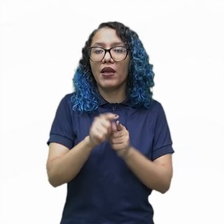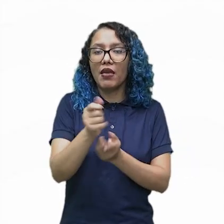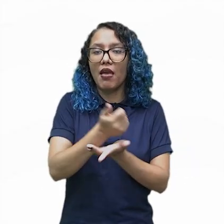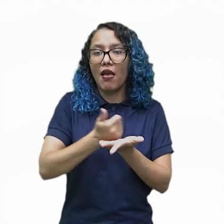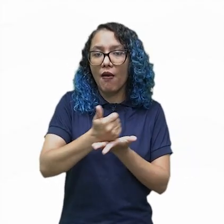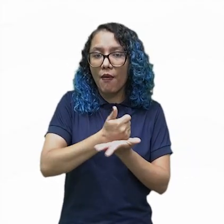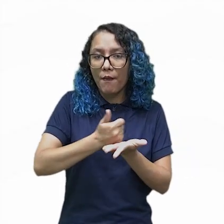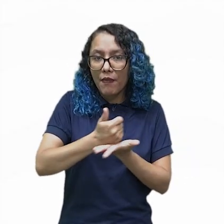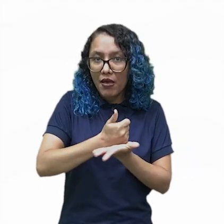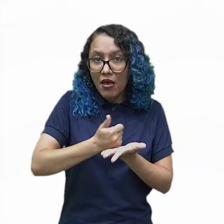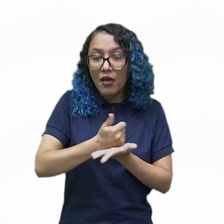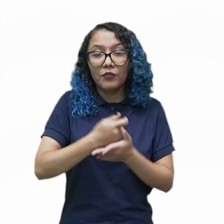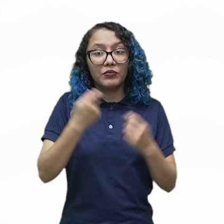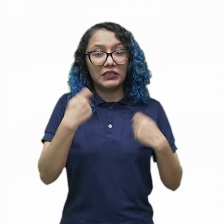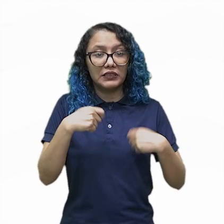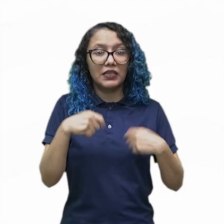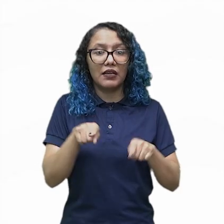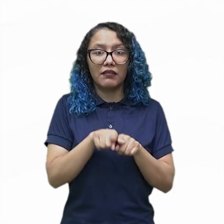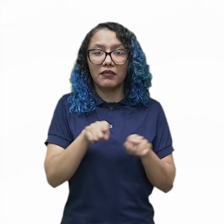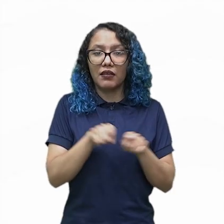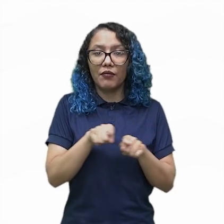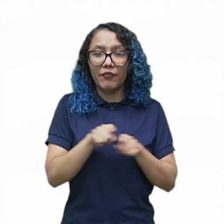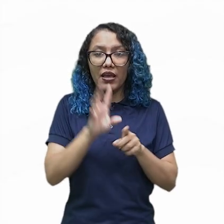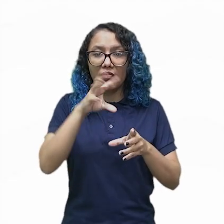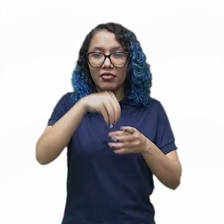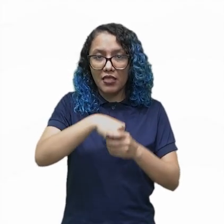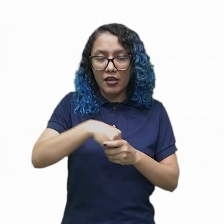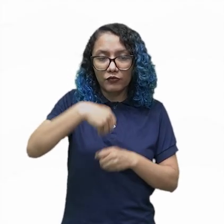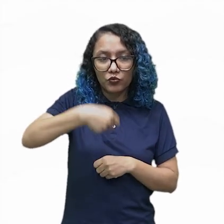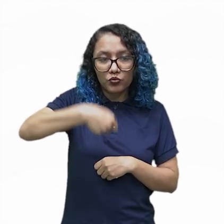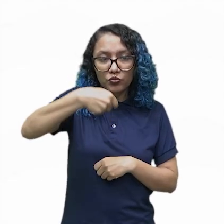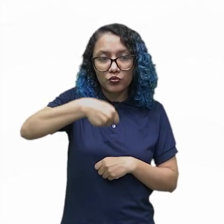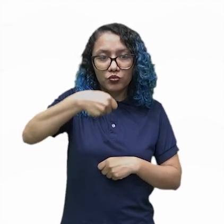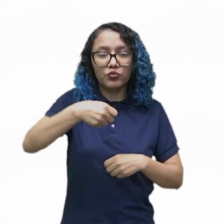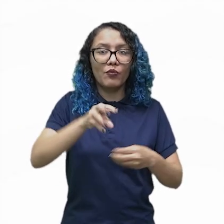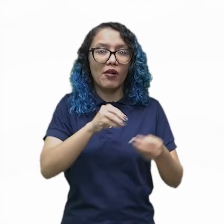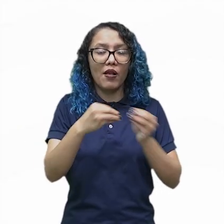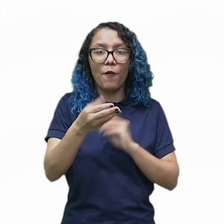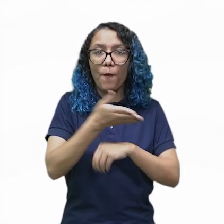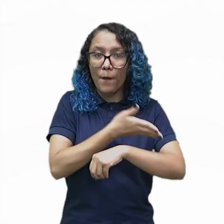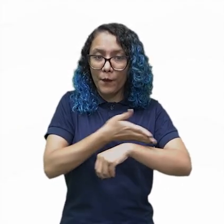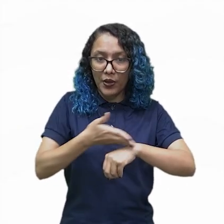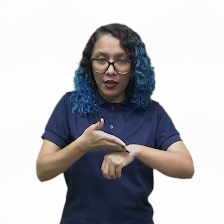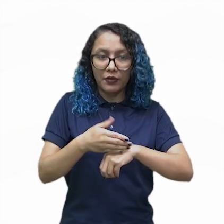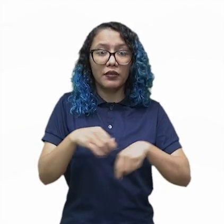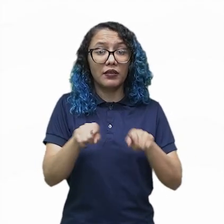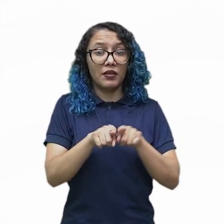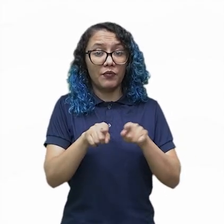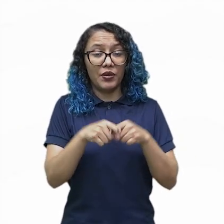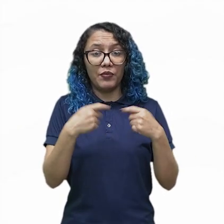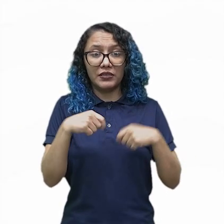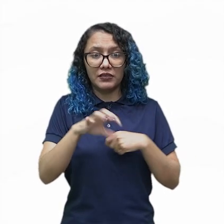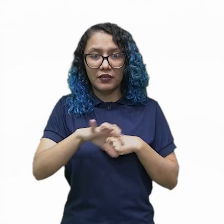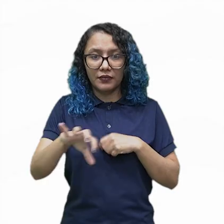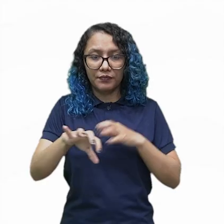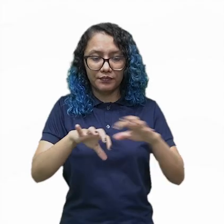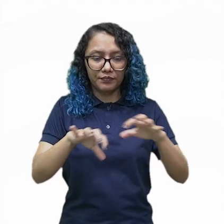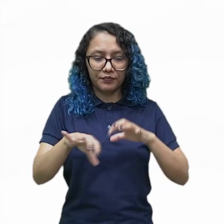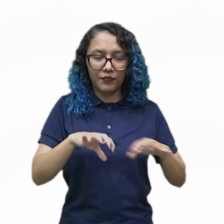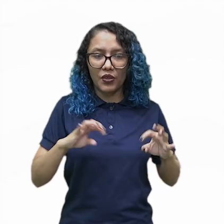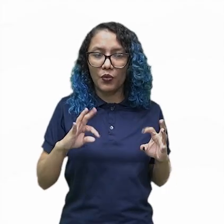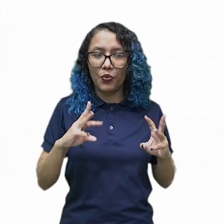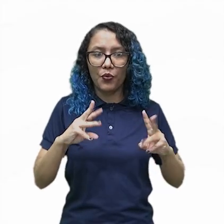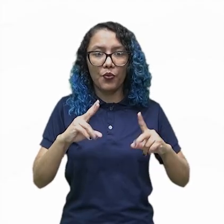exemplo, né, devem ser descartados em sacos plásticos brancos. Deve-se ter o cuidado de separar todas